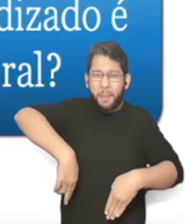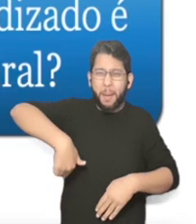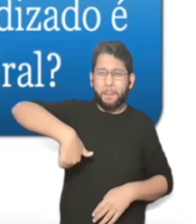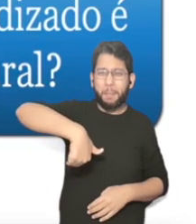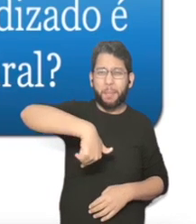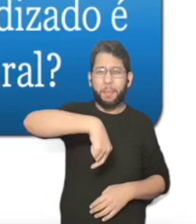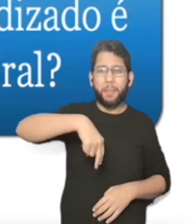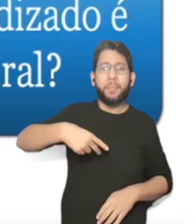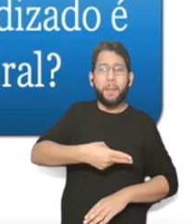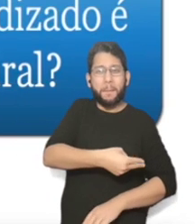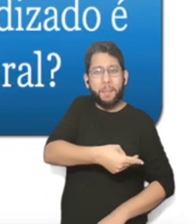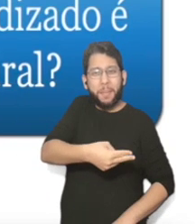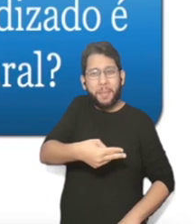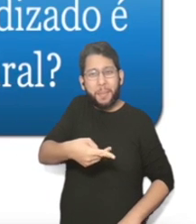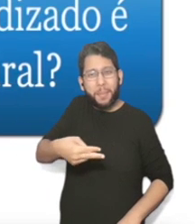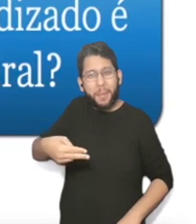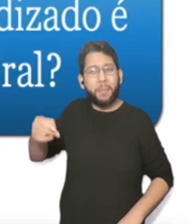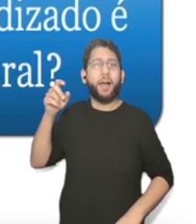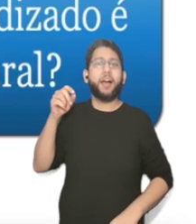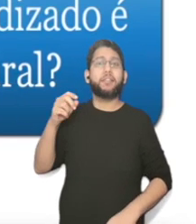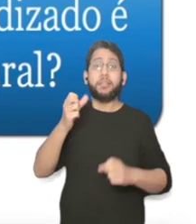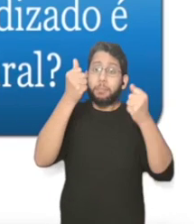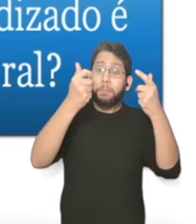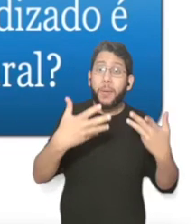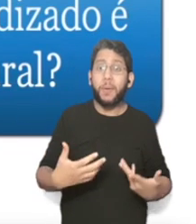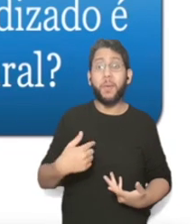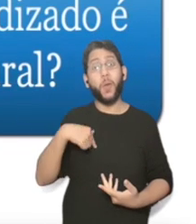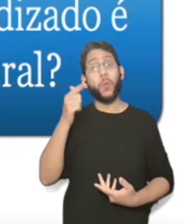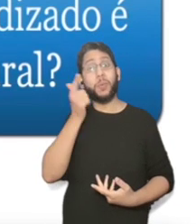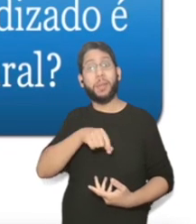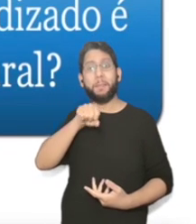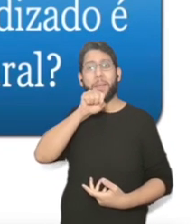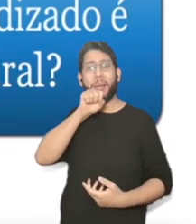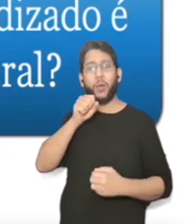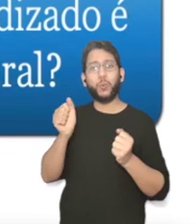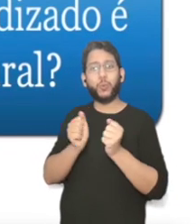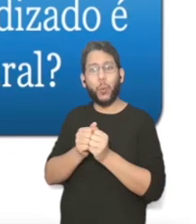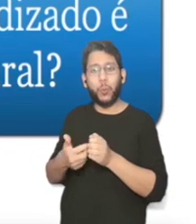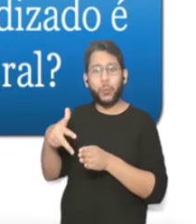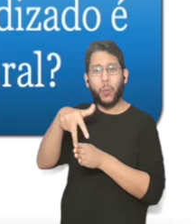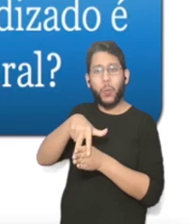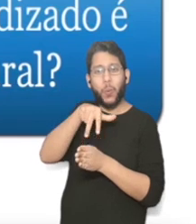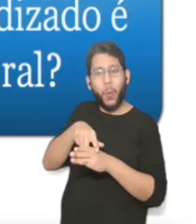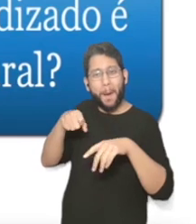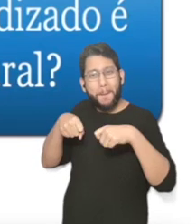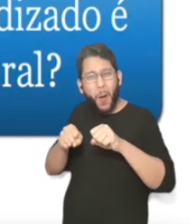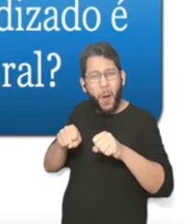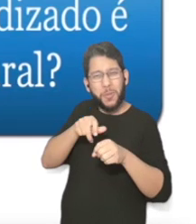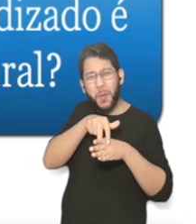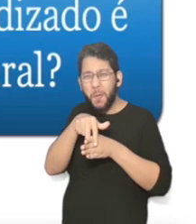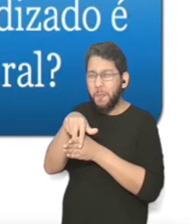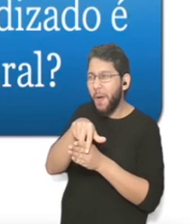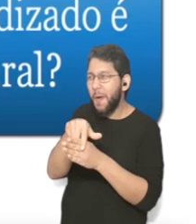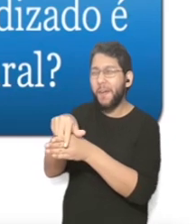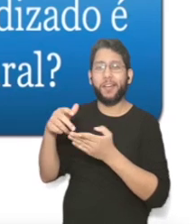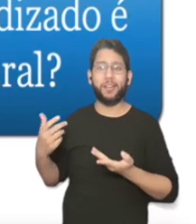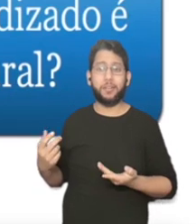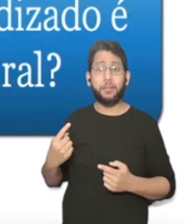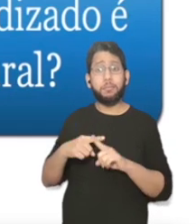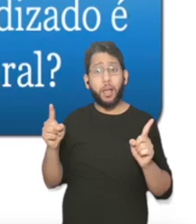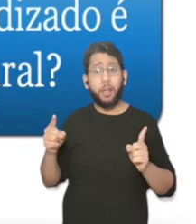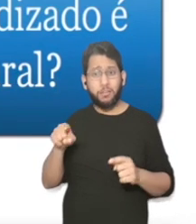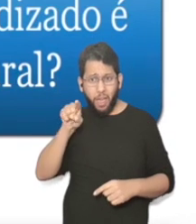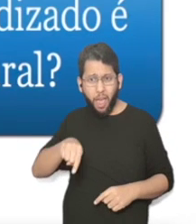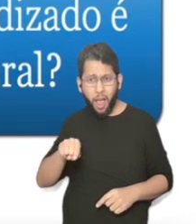com o pai dela, enfim. E aí, por meio da língua de sinais, ela consegue se expressar tão livremente, tão feliz, mostra tanto vocabulário, tanta coisa